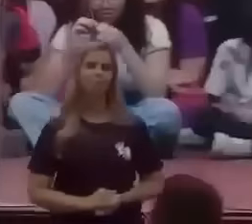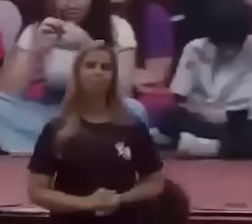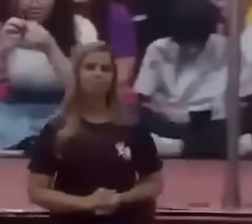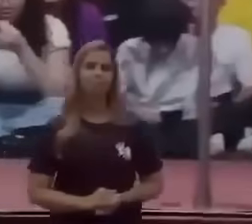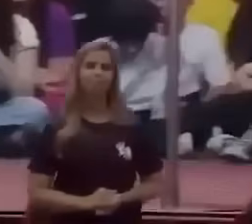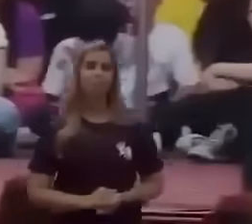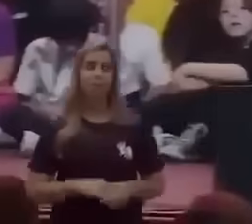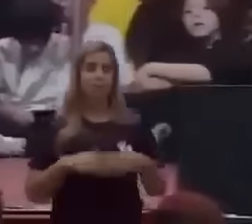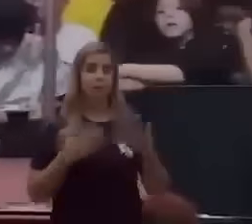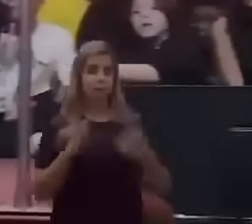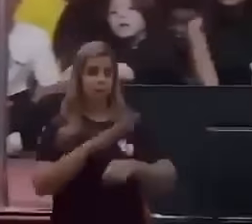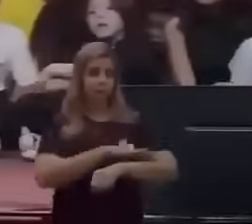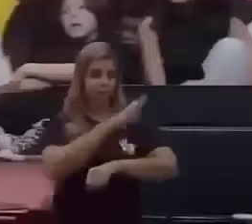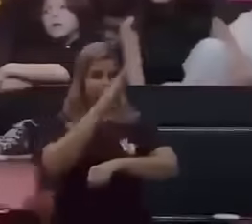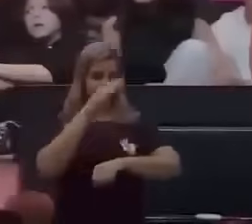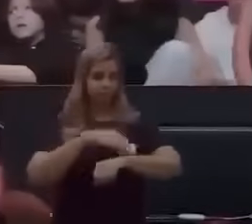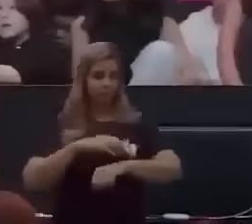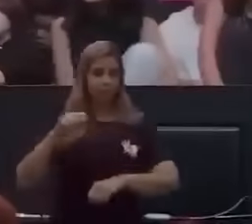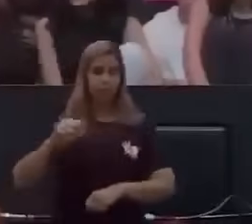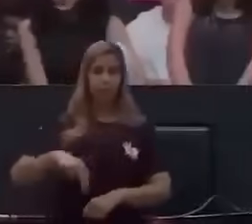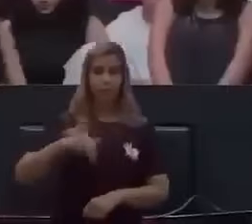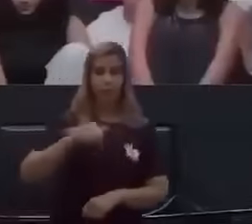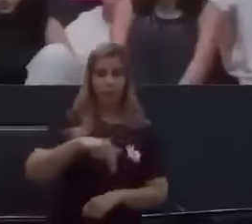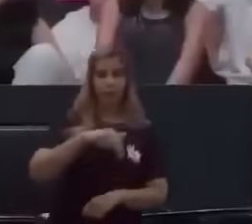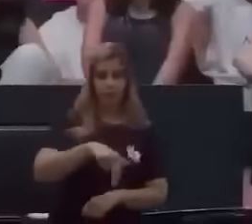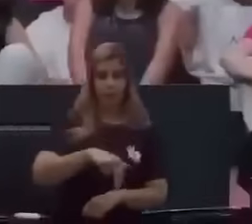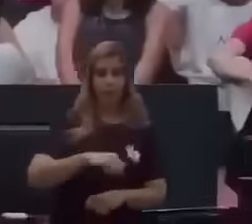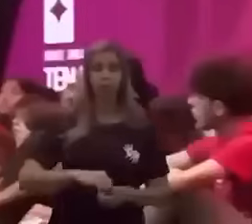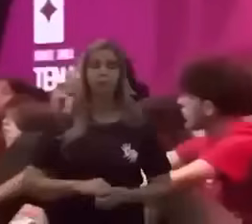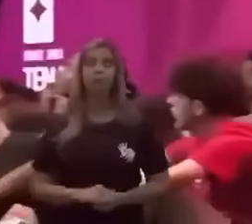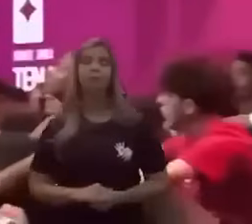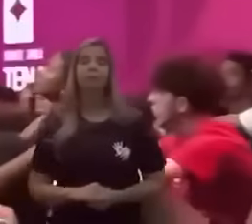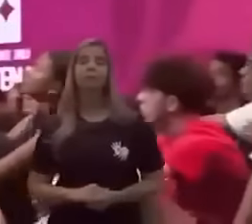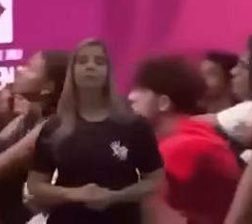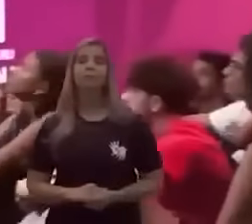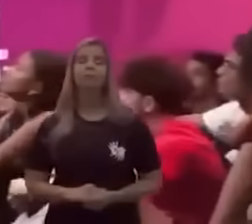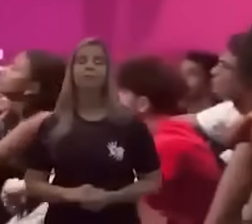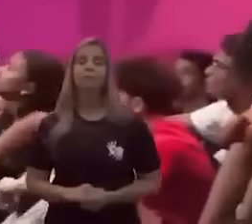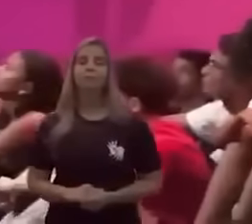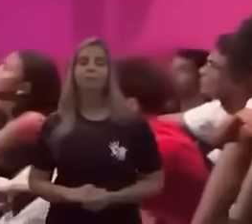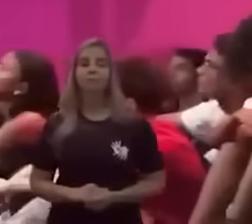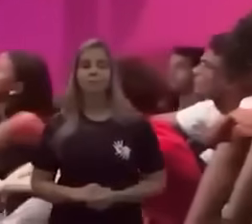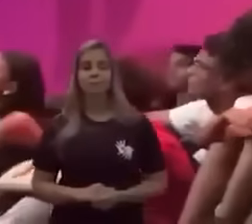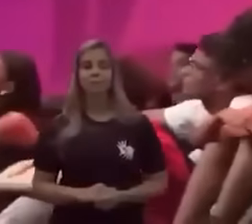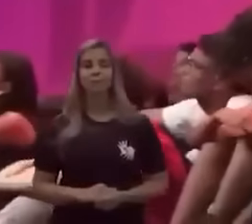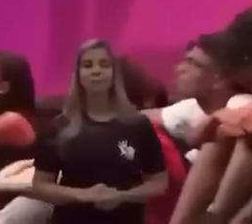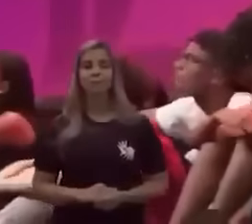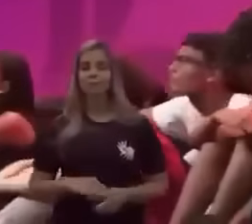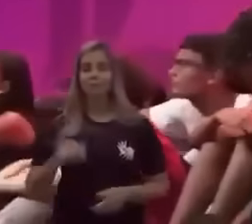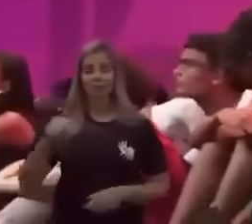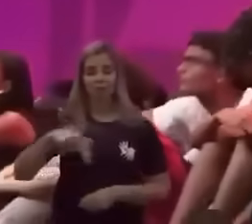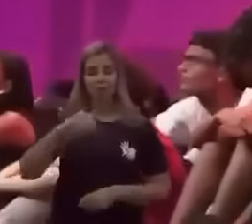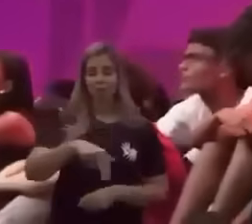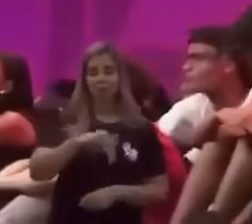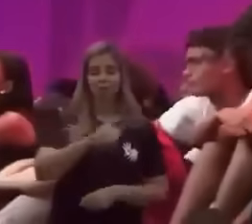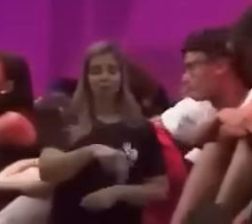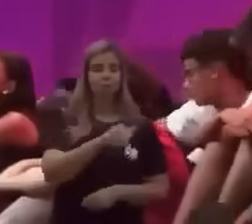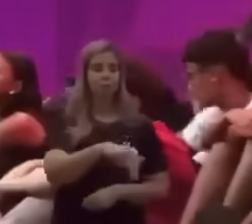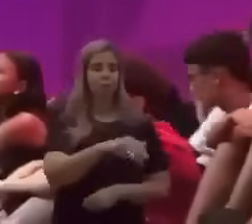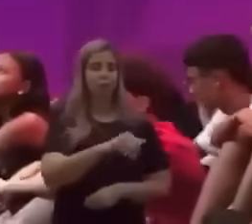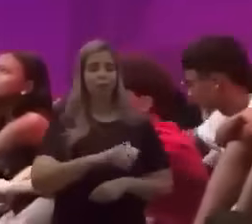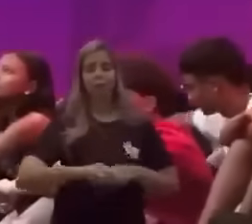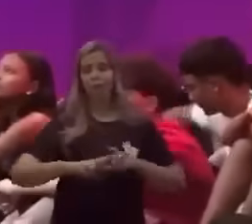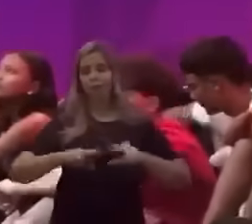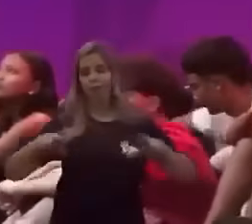Descer o monte de Sião, atravessaram o vale de Cedrom, mergulharam nas fraldas do monte das Oliveiras, onde havia uma prensa de